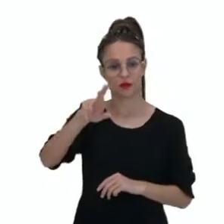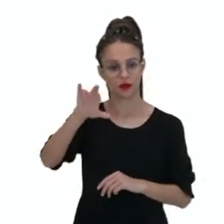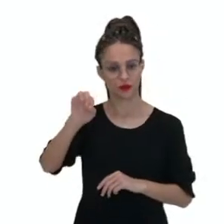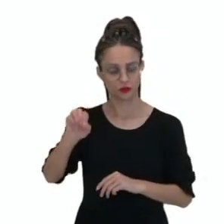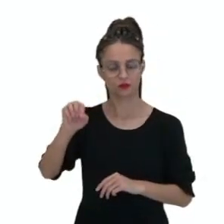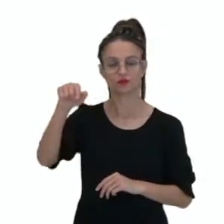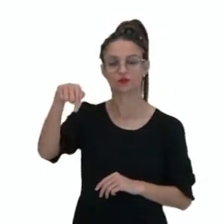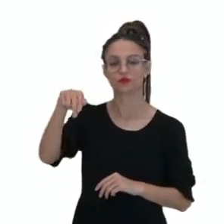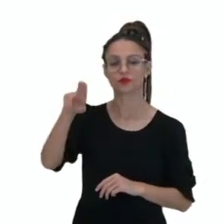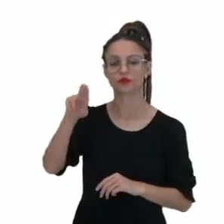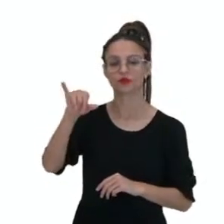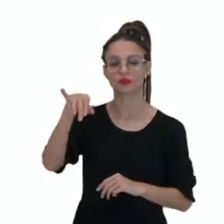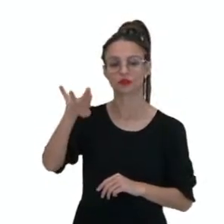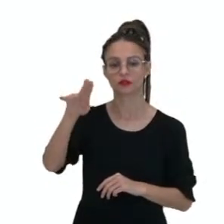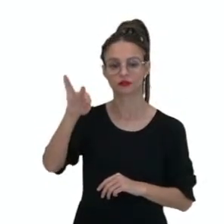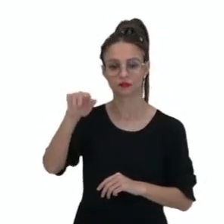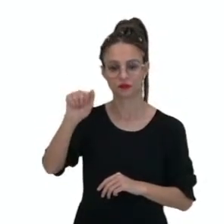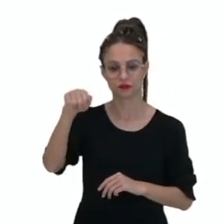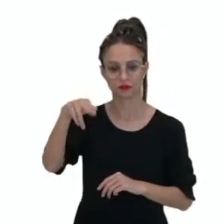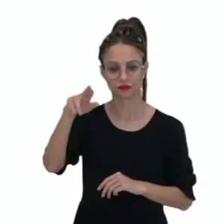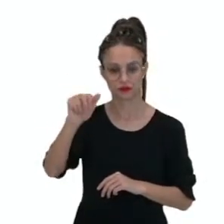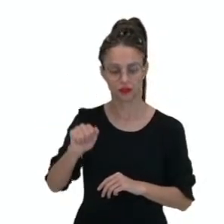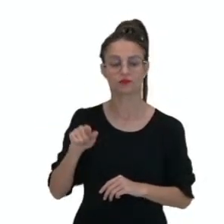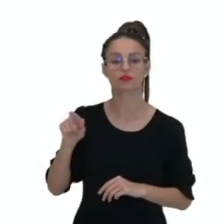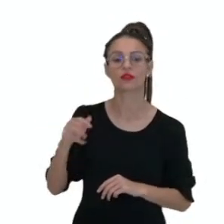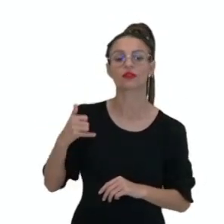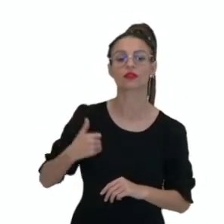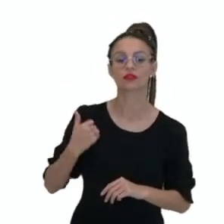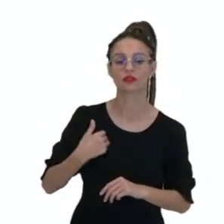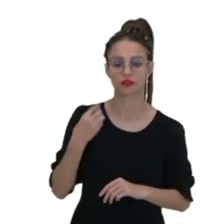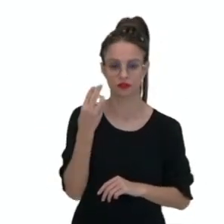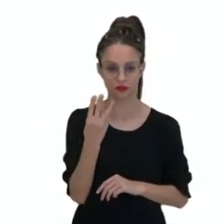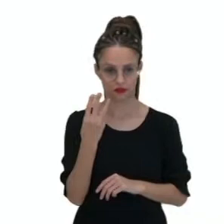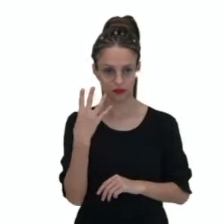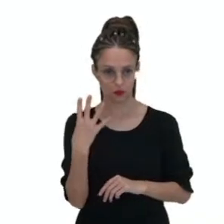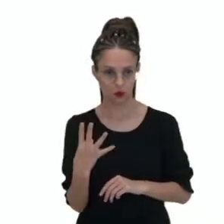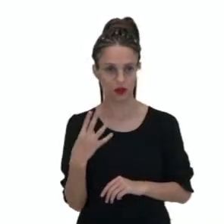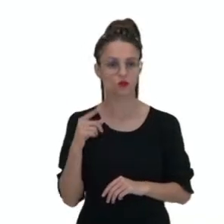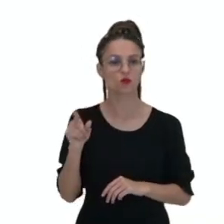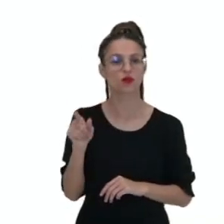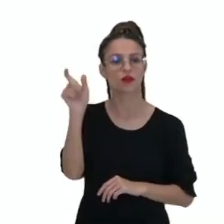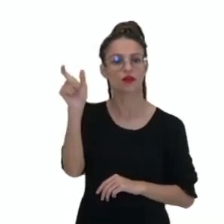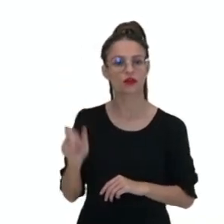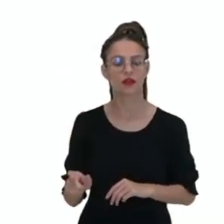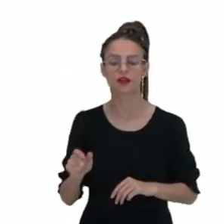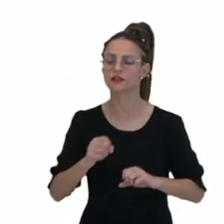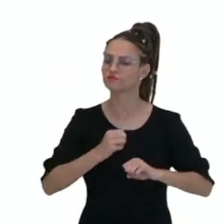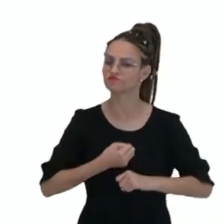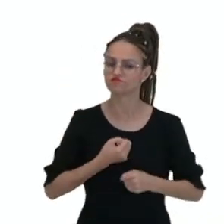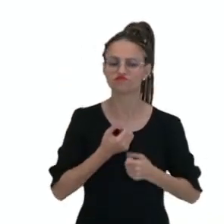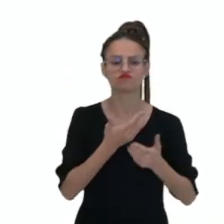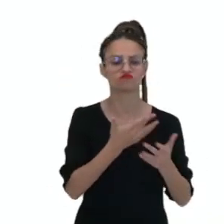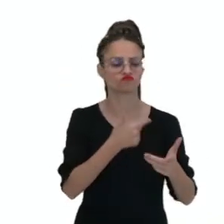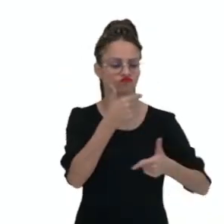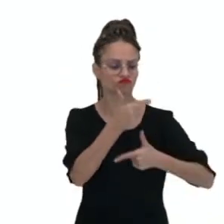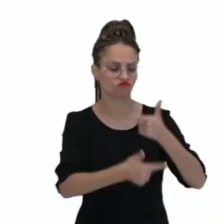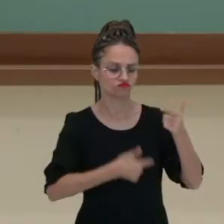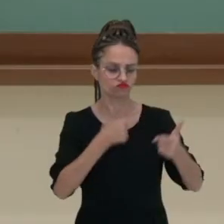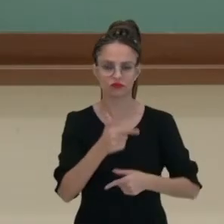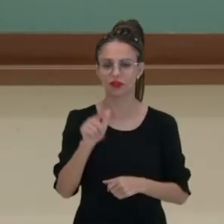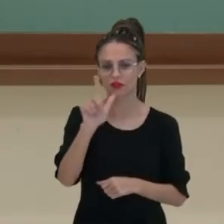quem foi ele? Então, aos 34 anos de idade, o Mário se entregou à atividade